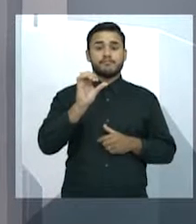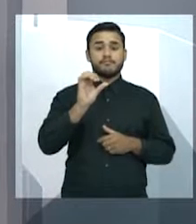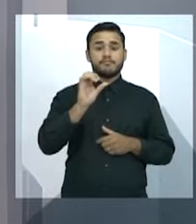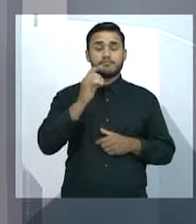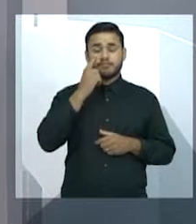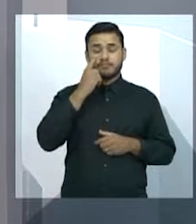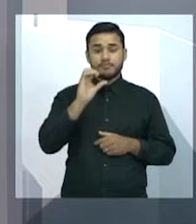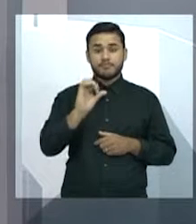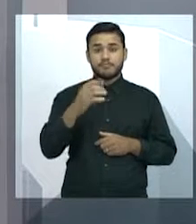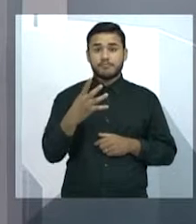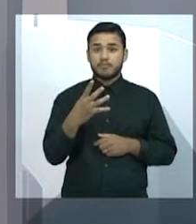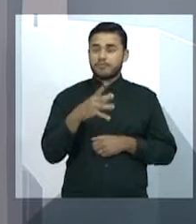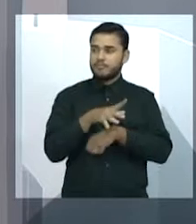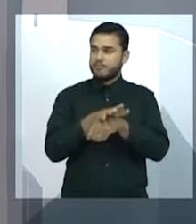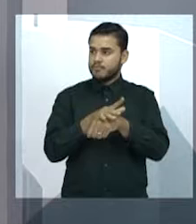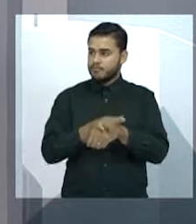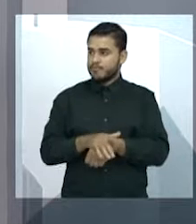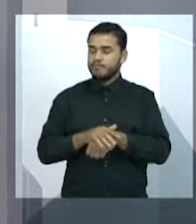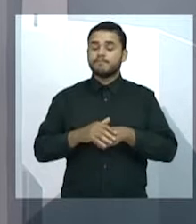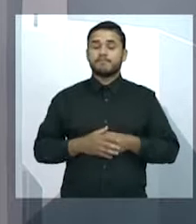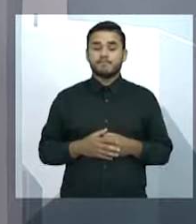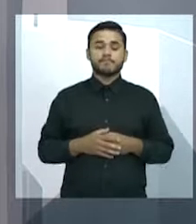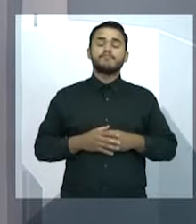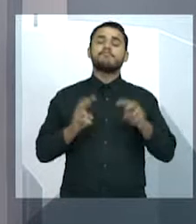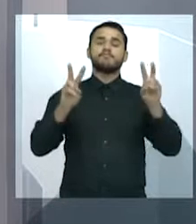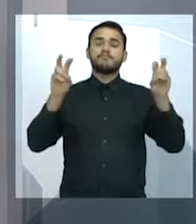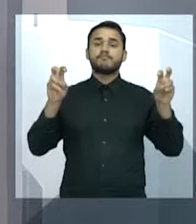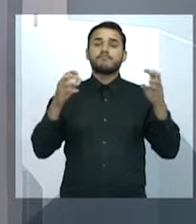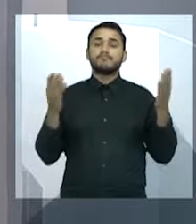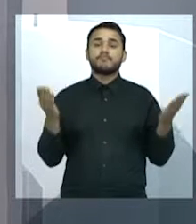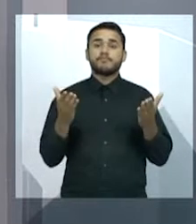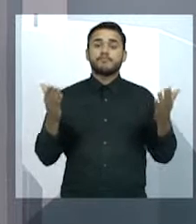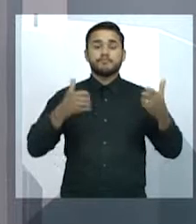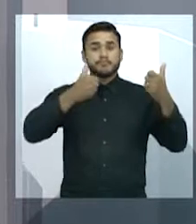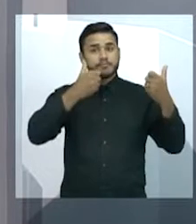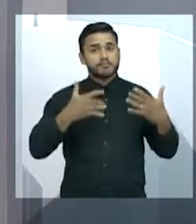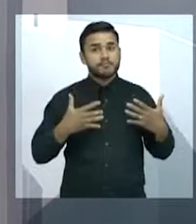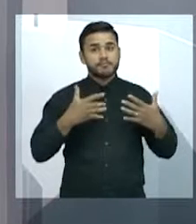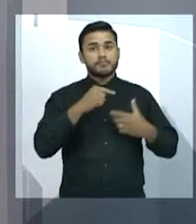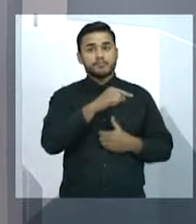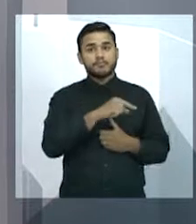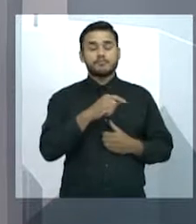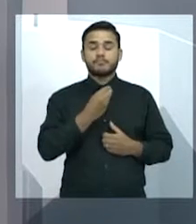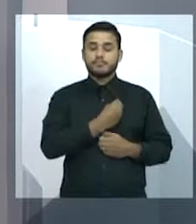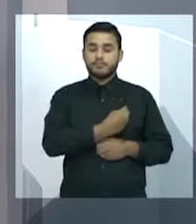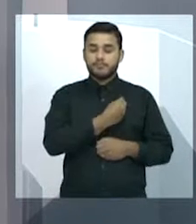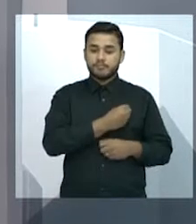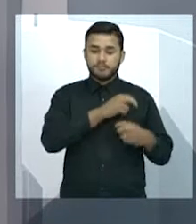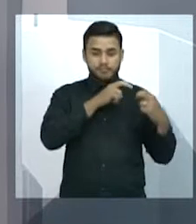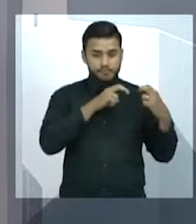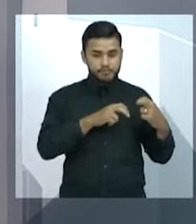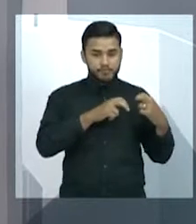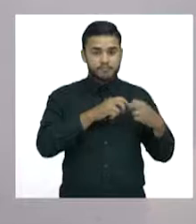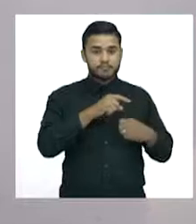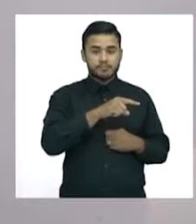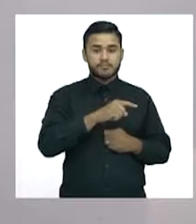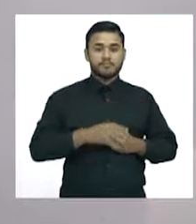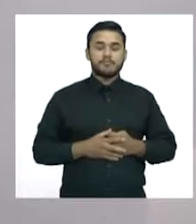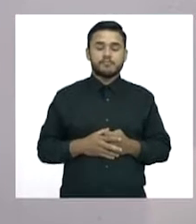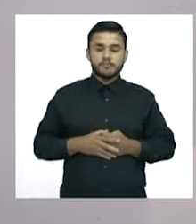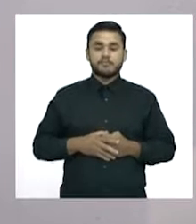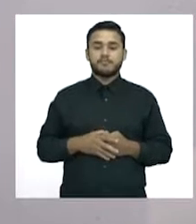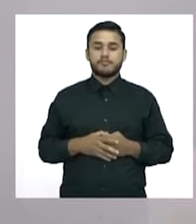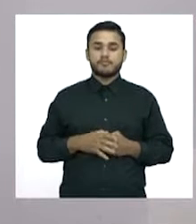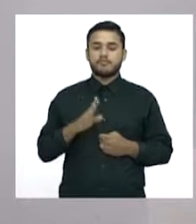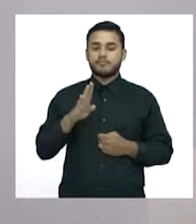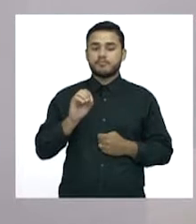E para falar sobre esta situação, nós estamos recebendo aqui no estúdio da TV Fortaleza o Atahualpa Soares,